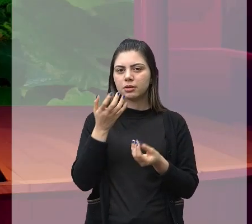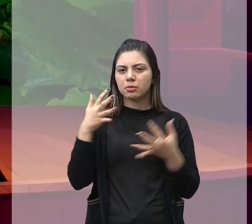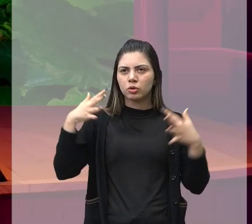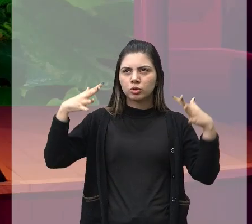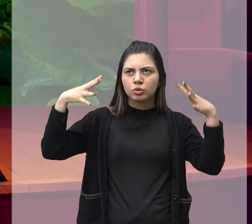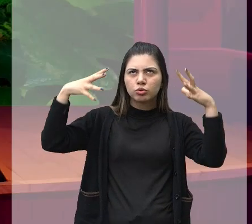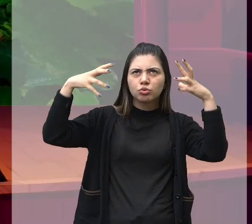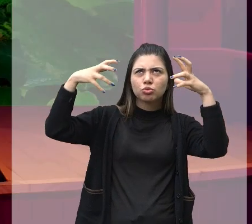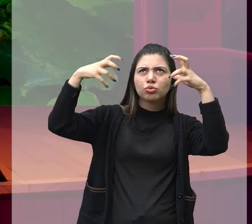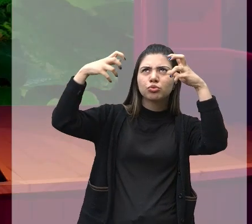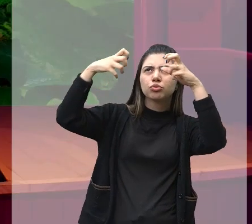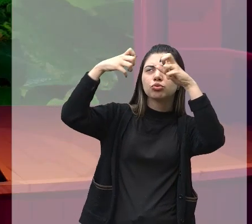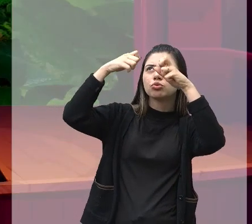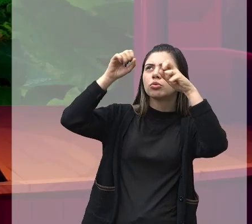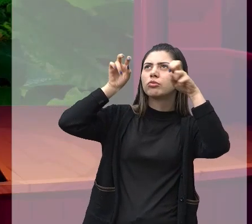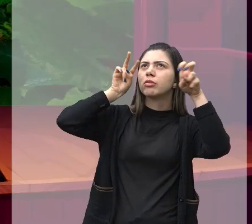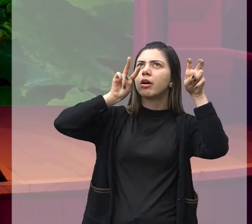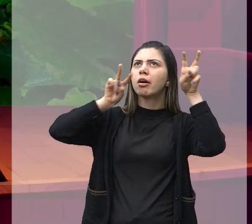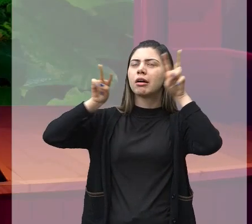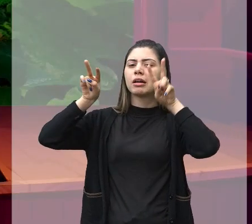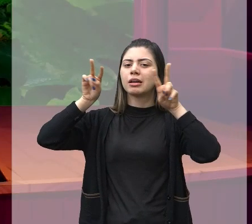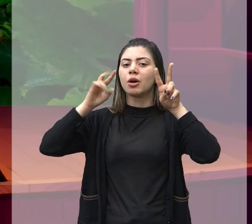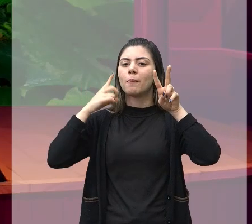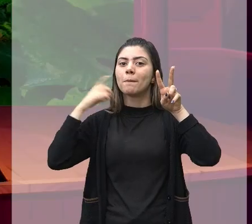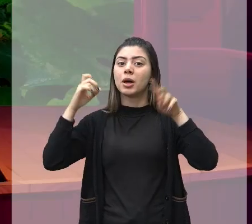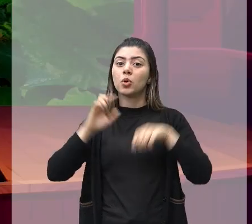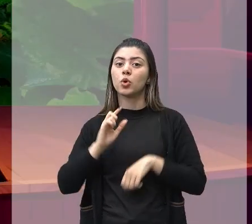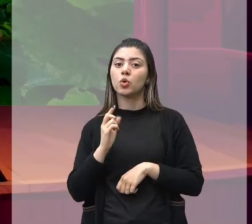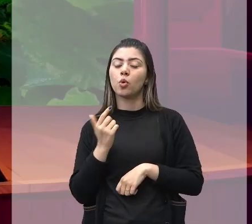mais escuro e entra um outro efeito sonoro.